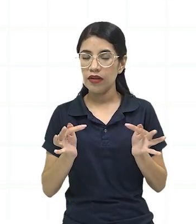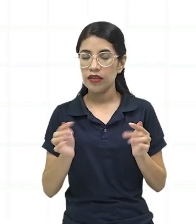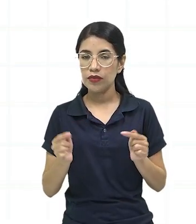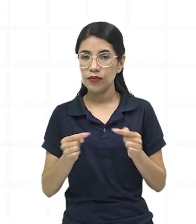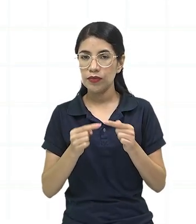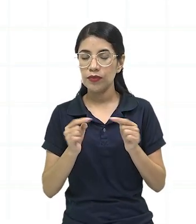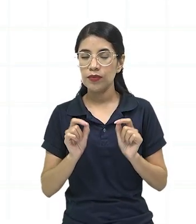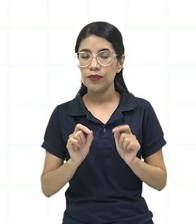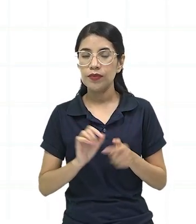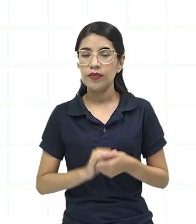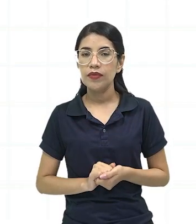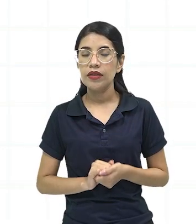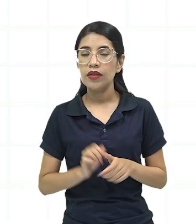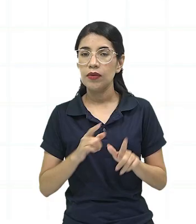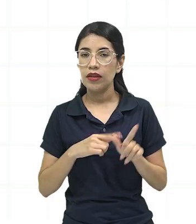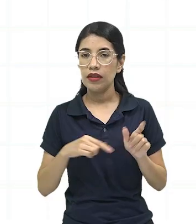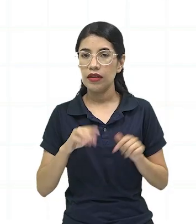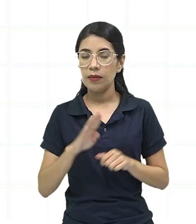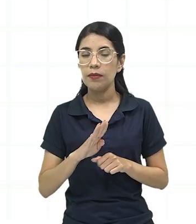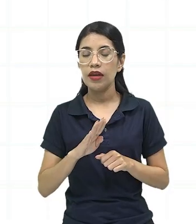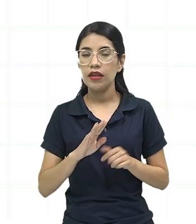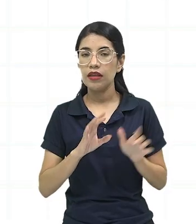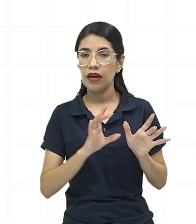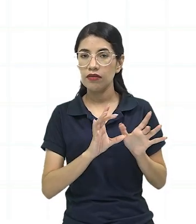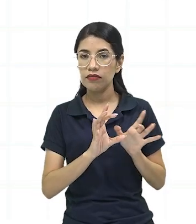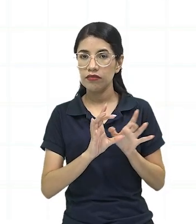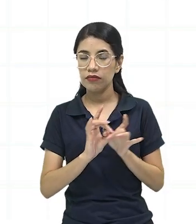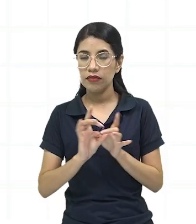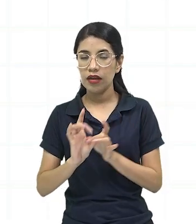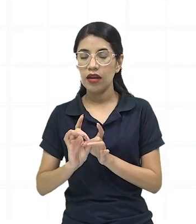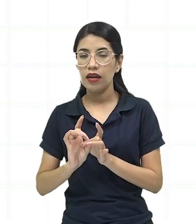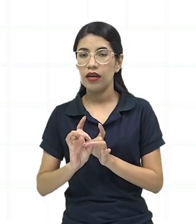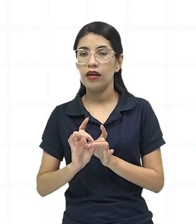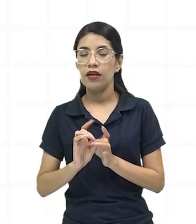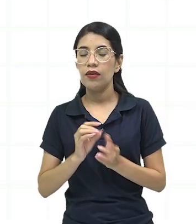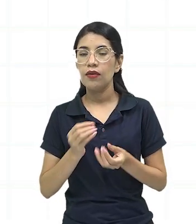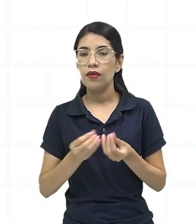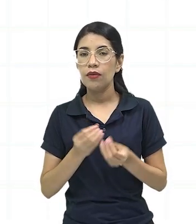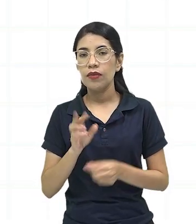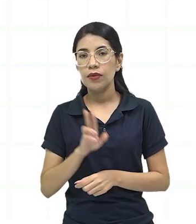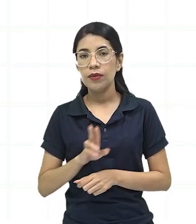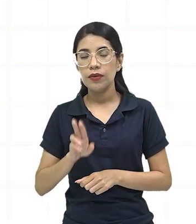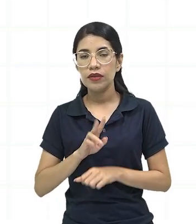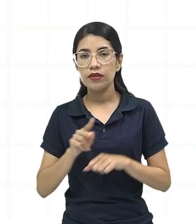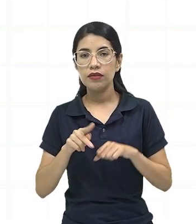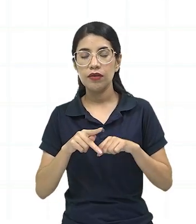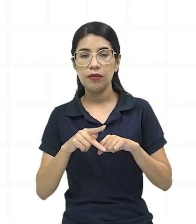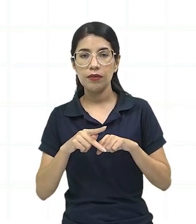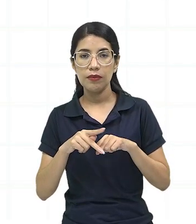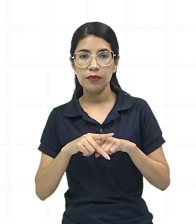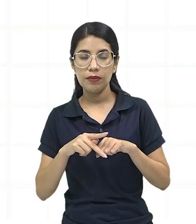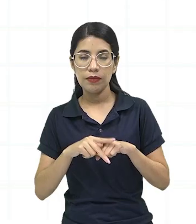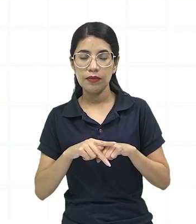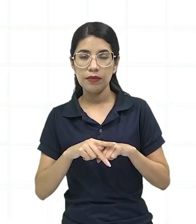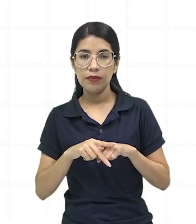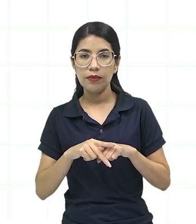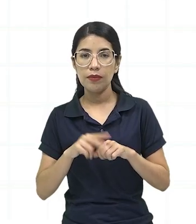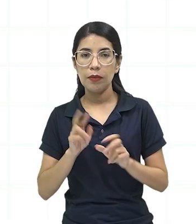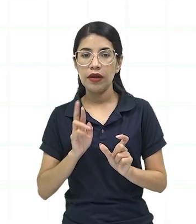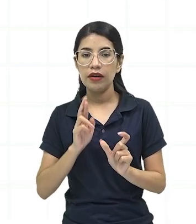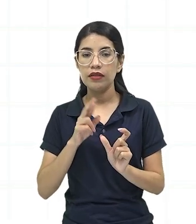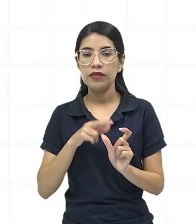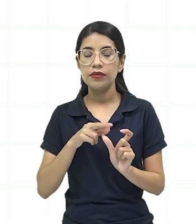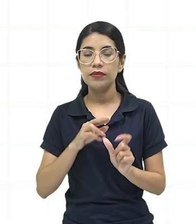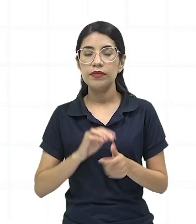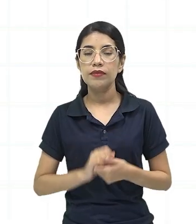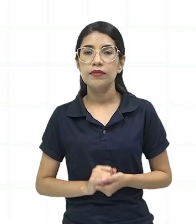B, eu estou fazendo essa coesão, essa conexão através do nosso pronome relativo. Eu botei PP, mas é um